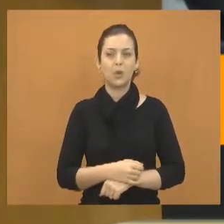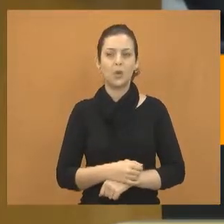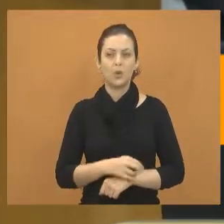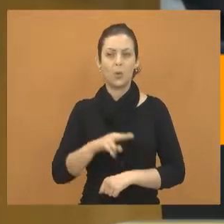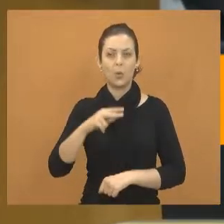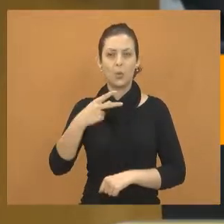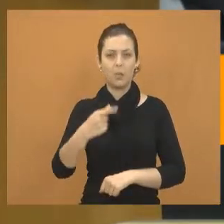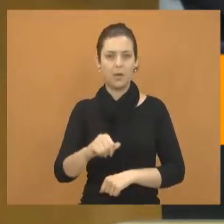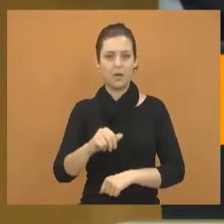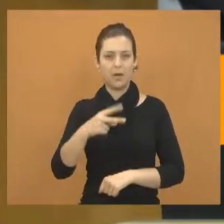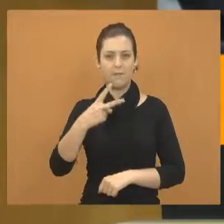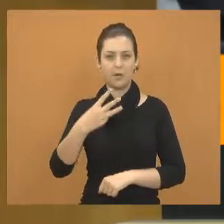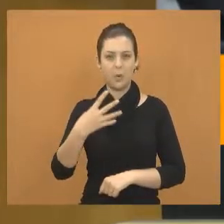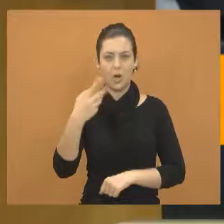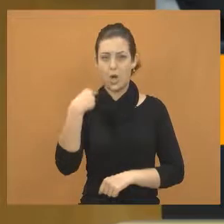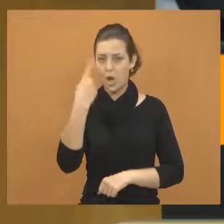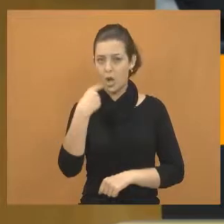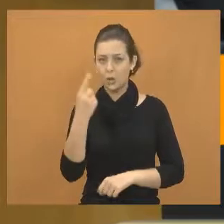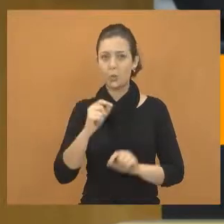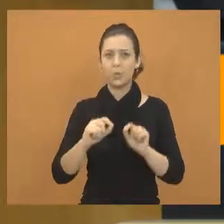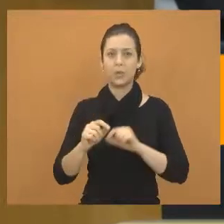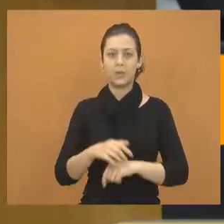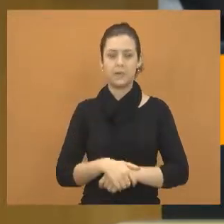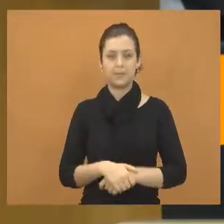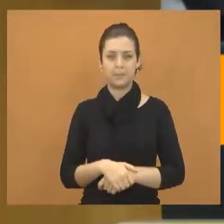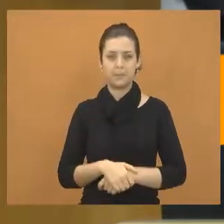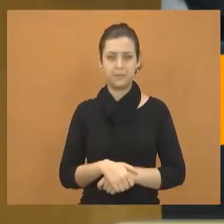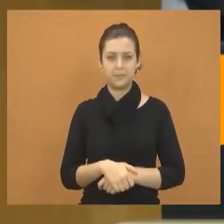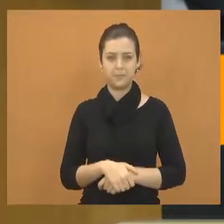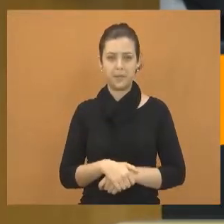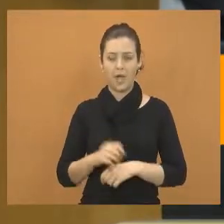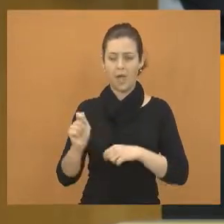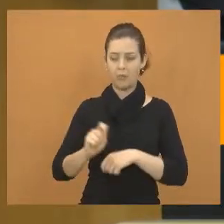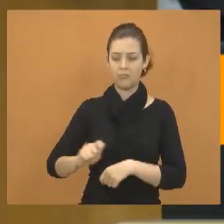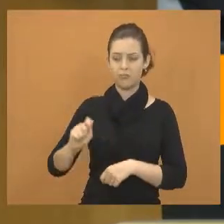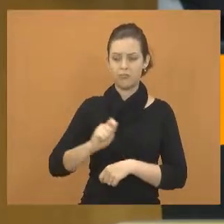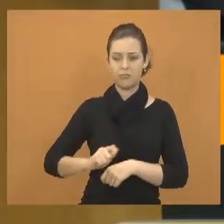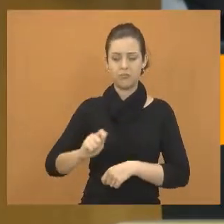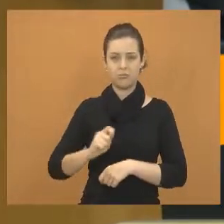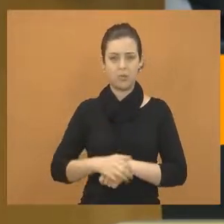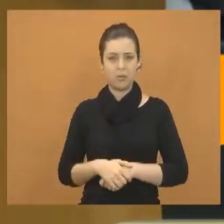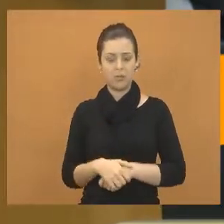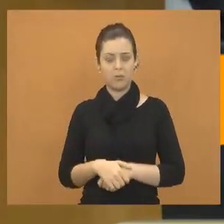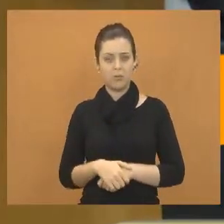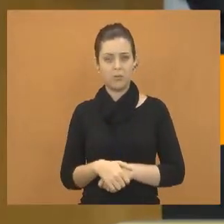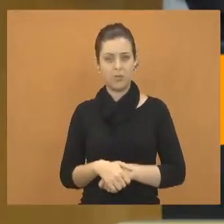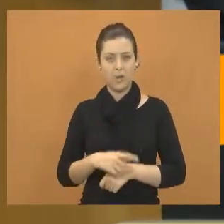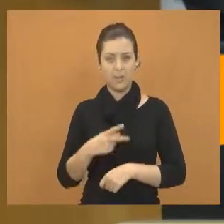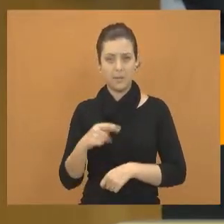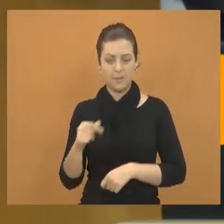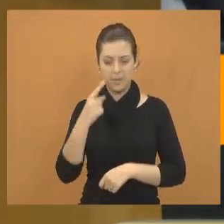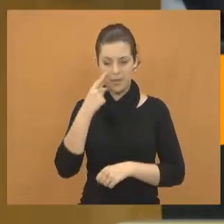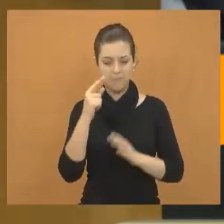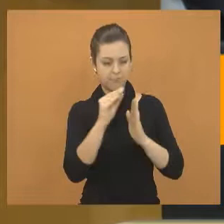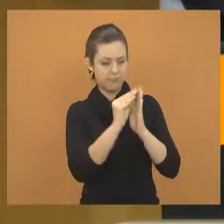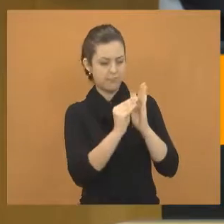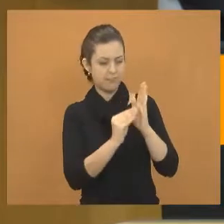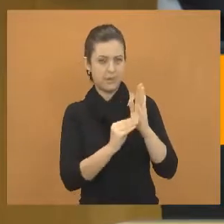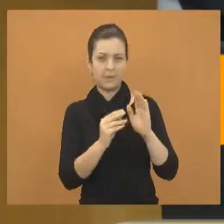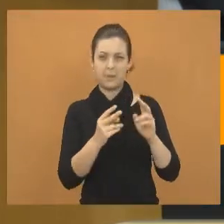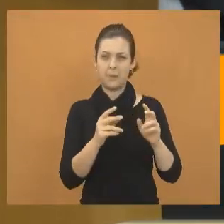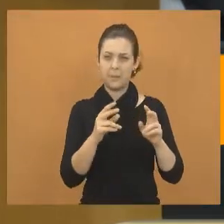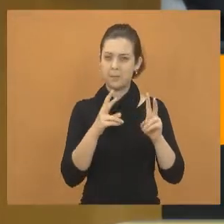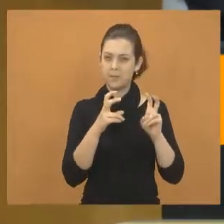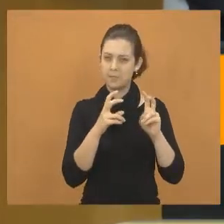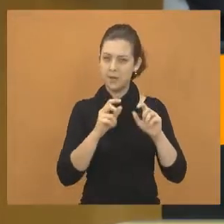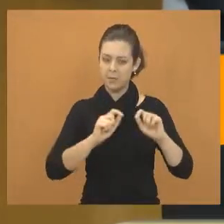uma UPA 24 horas são as entidades filantrópicas. Então, quando você, no PPA, você tem um